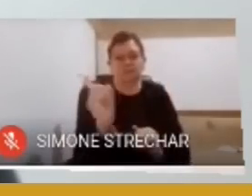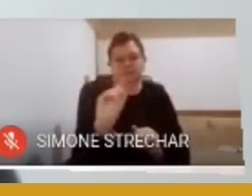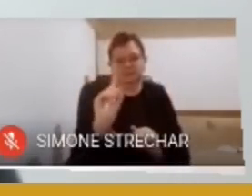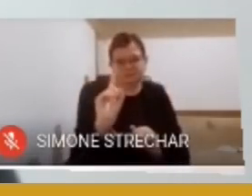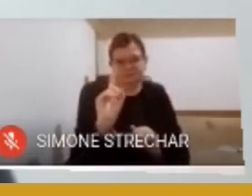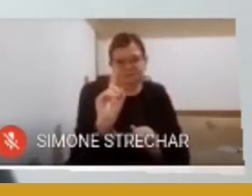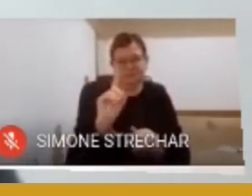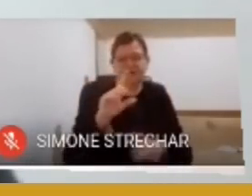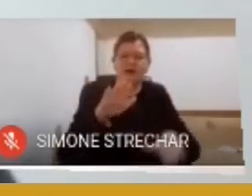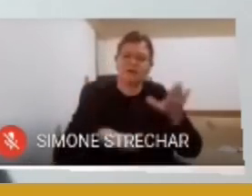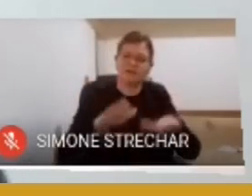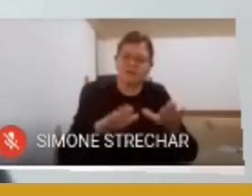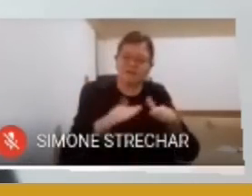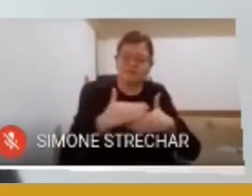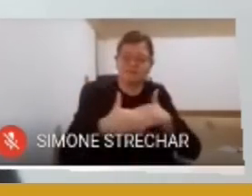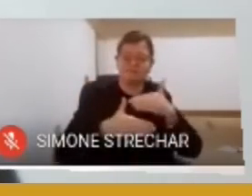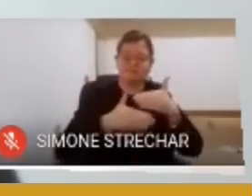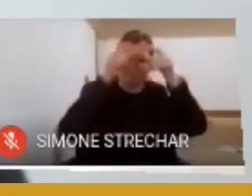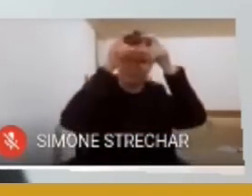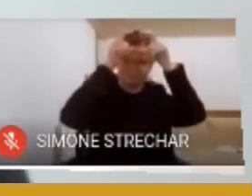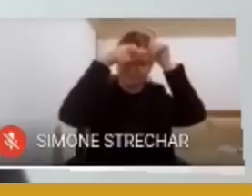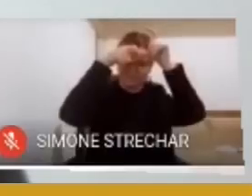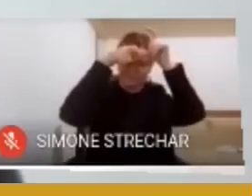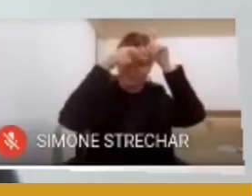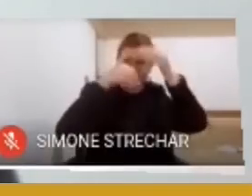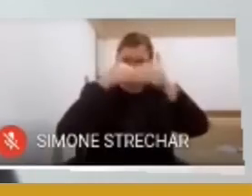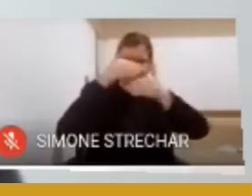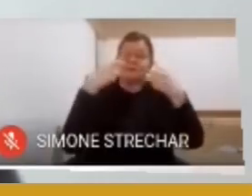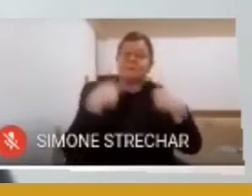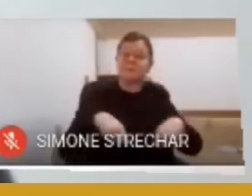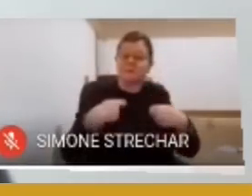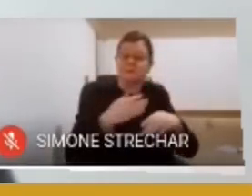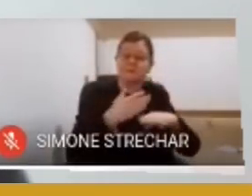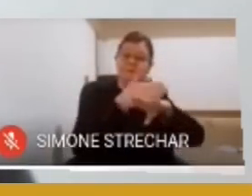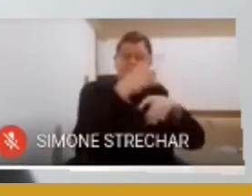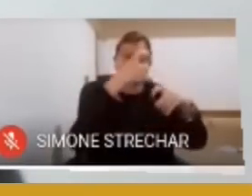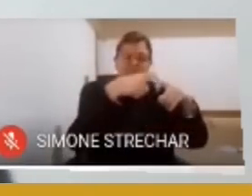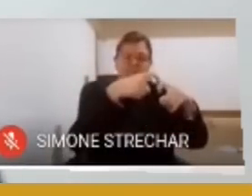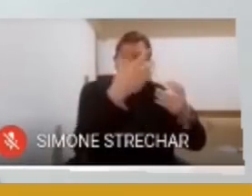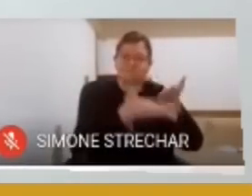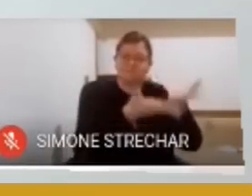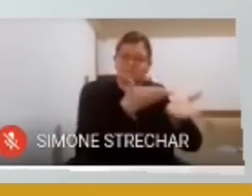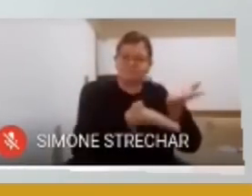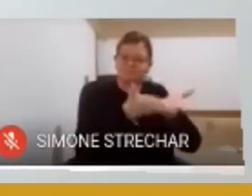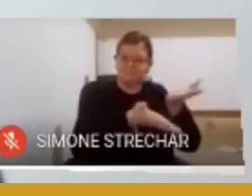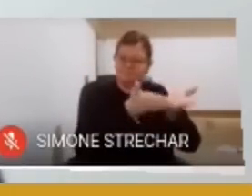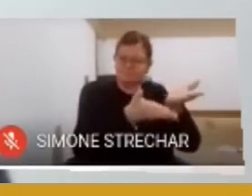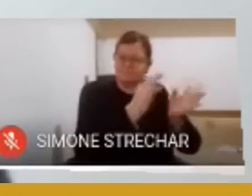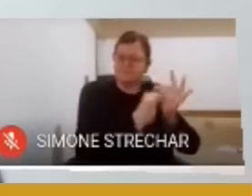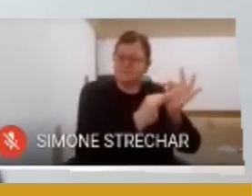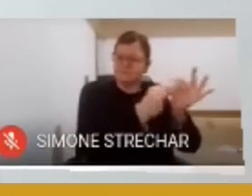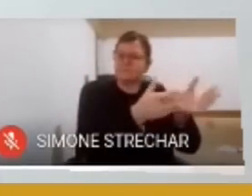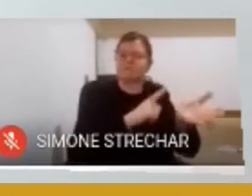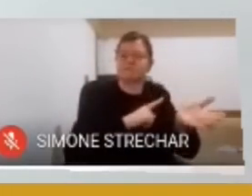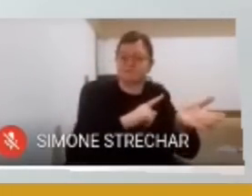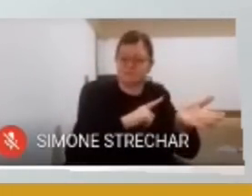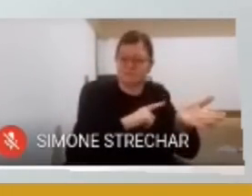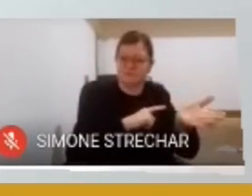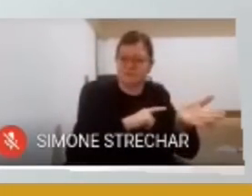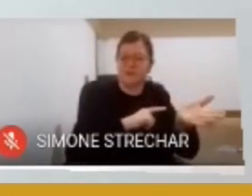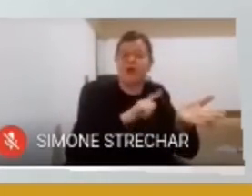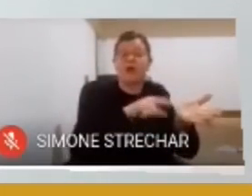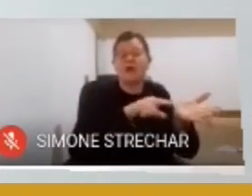tratada e nunca praticar um crime, ela não é criminosa. No entanto, se ela abusar sexualmente de uma criança, violentar sexualmente uma